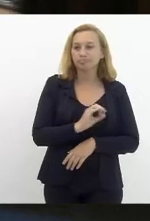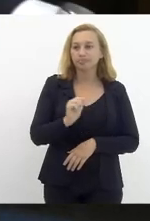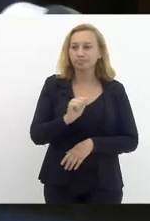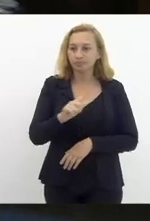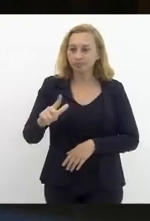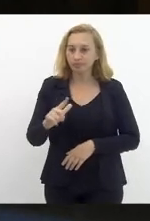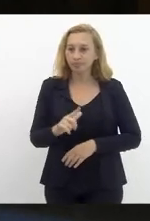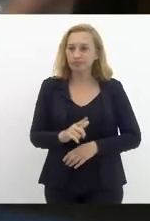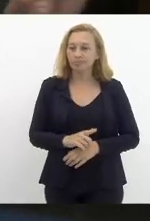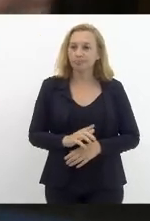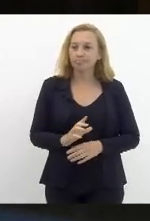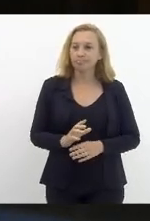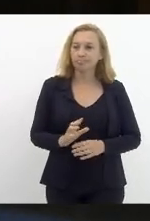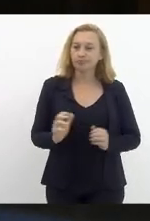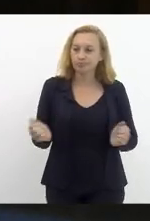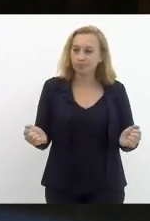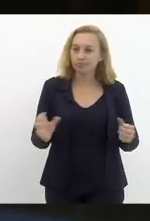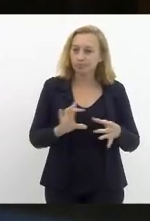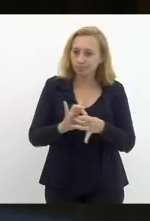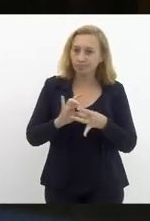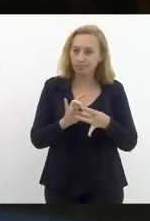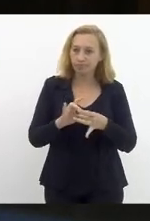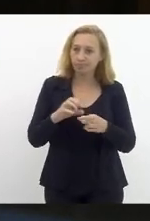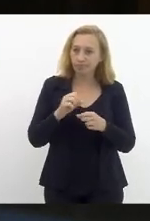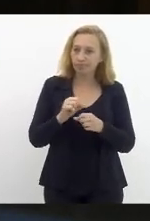seja, esse casamento já dá certo há algum tempo.